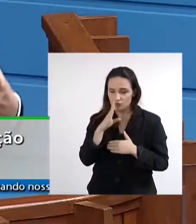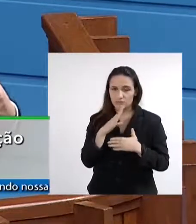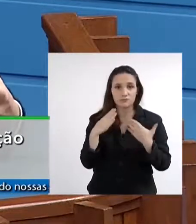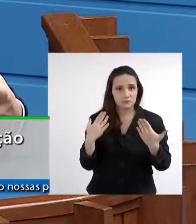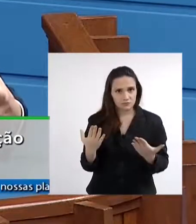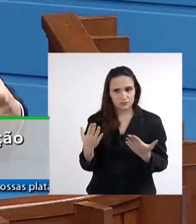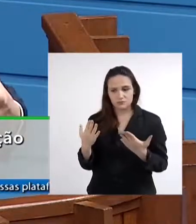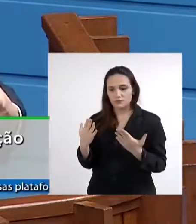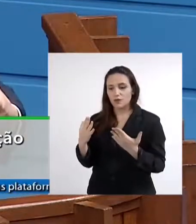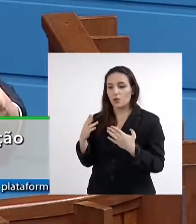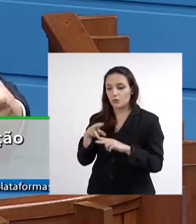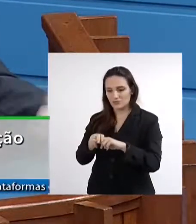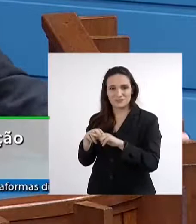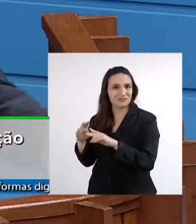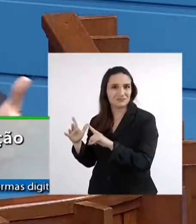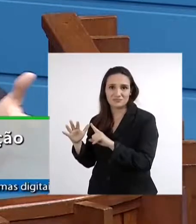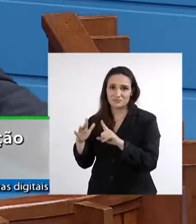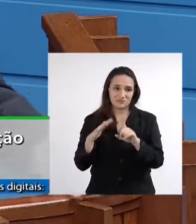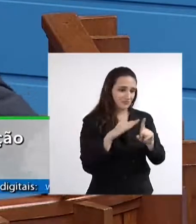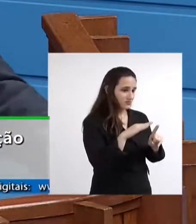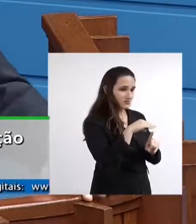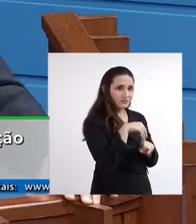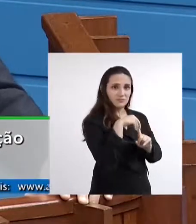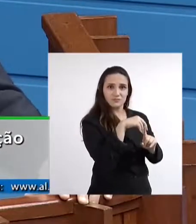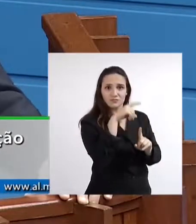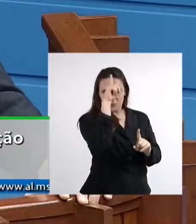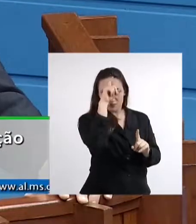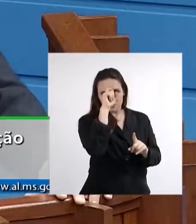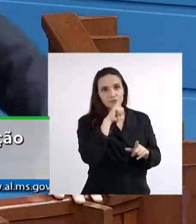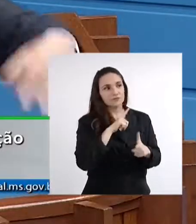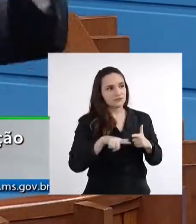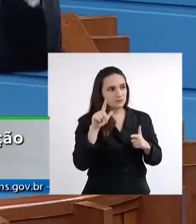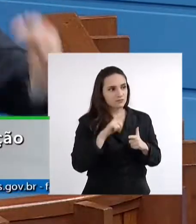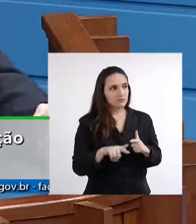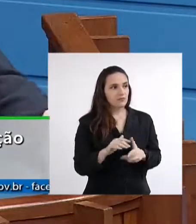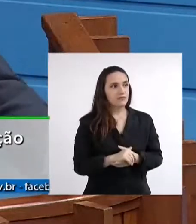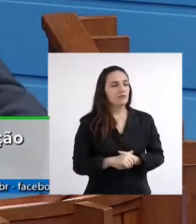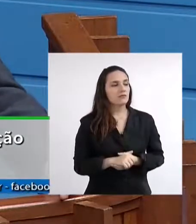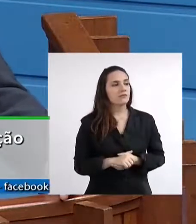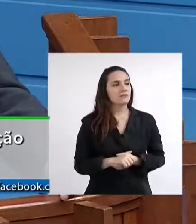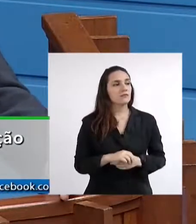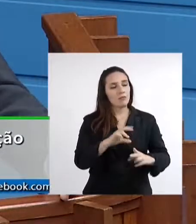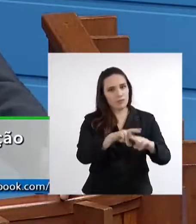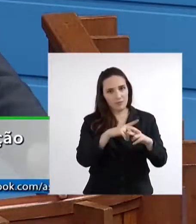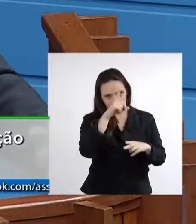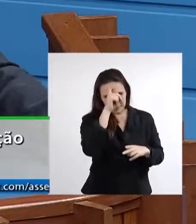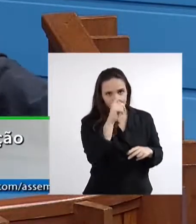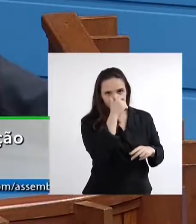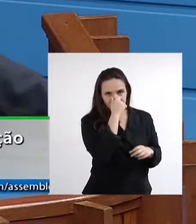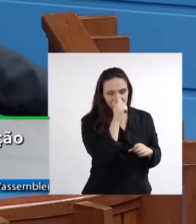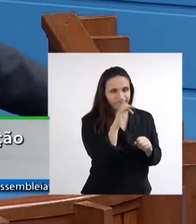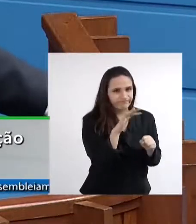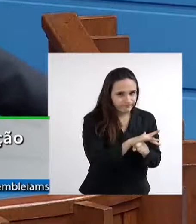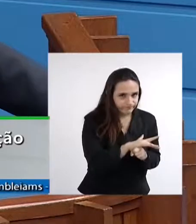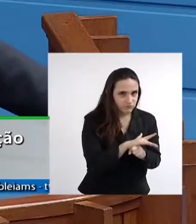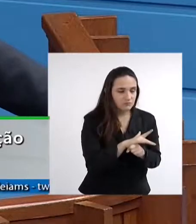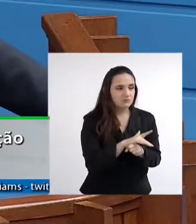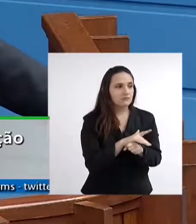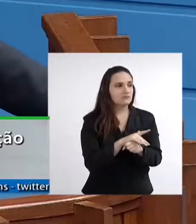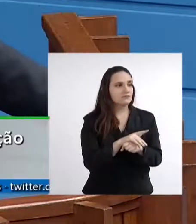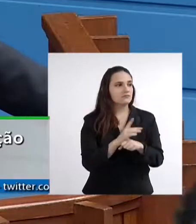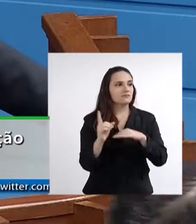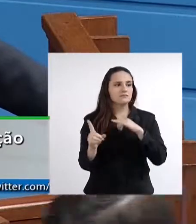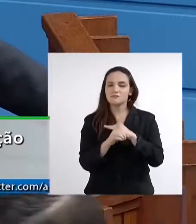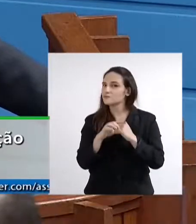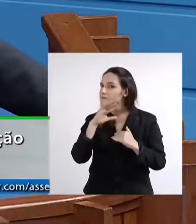é direcionado para o hospital, acontece esse problema, hospital superlotado, o atendimento deixa